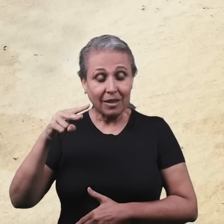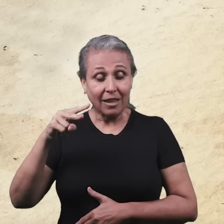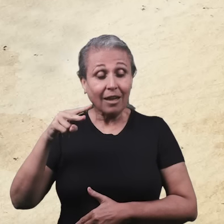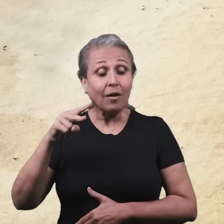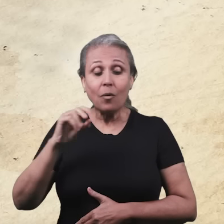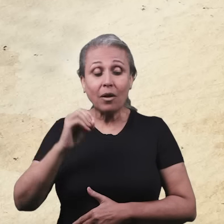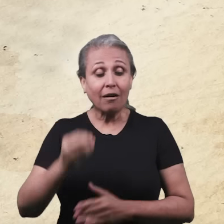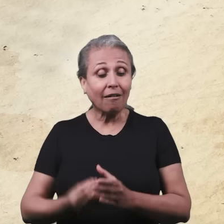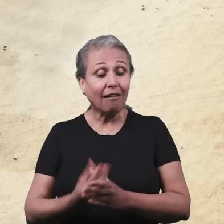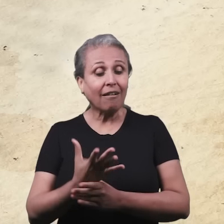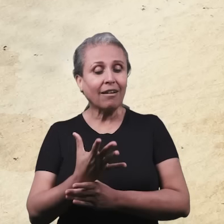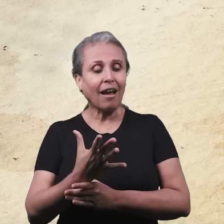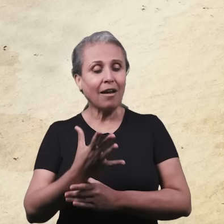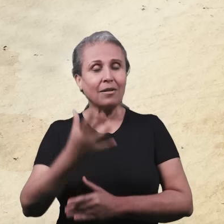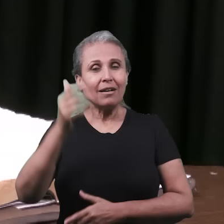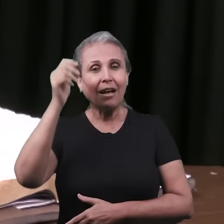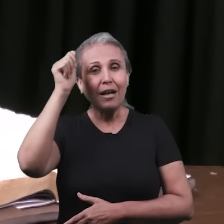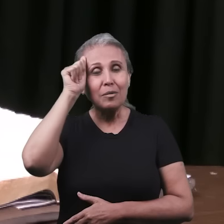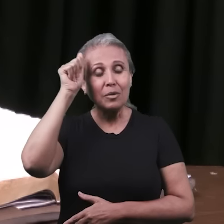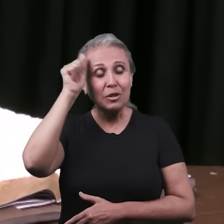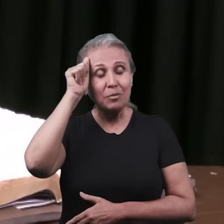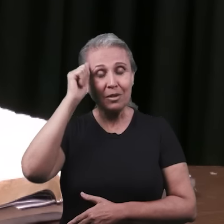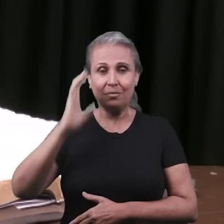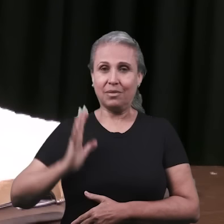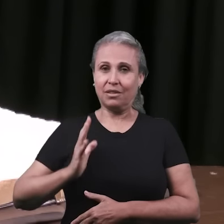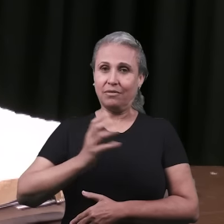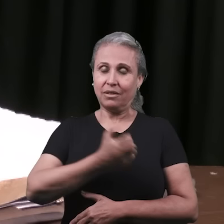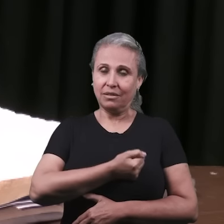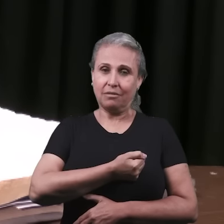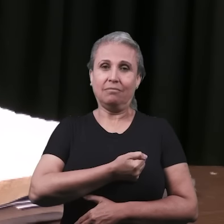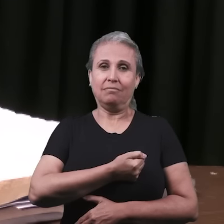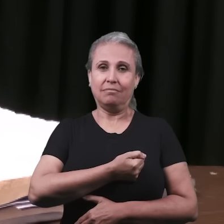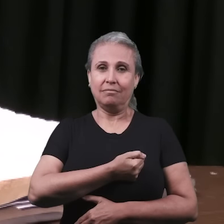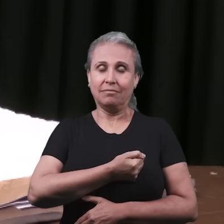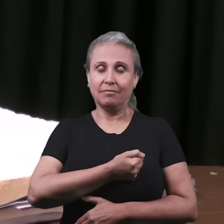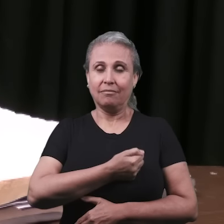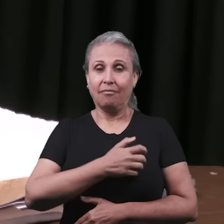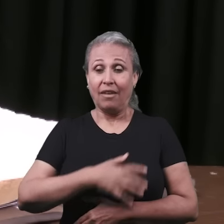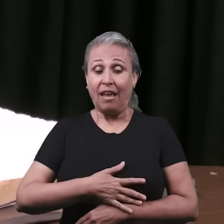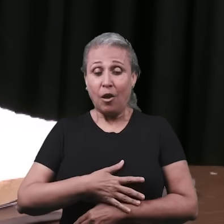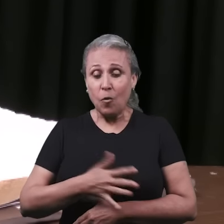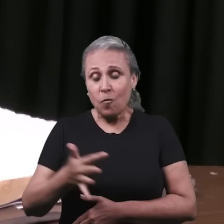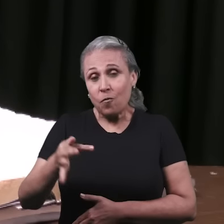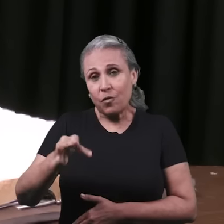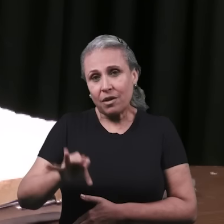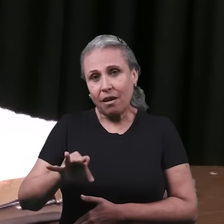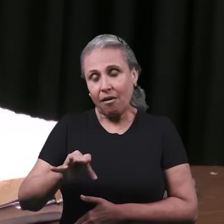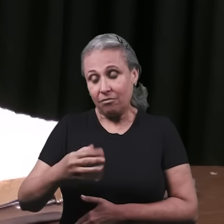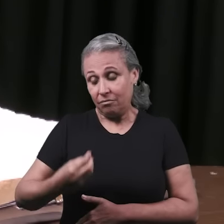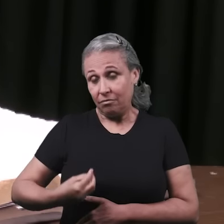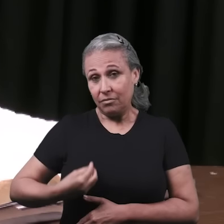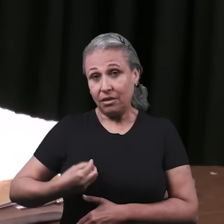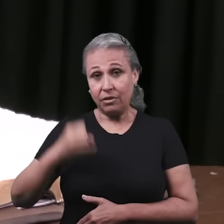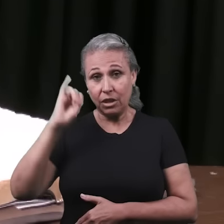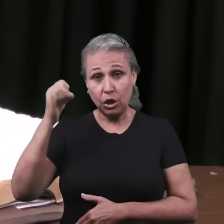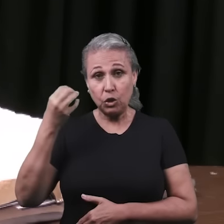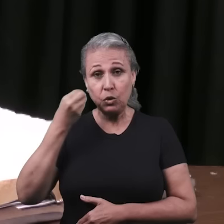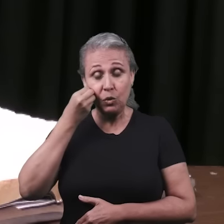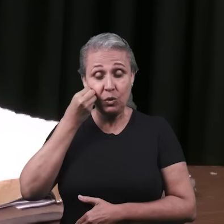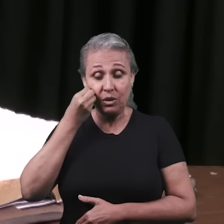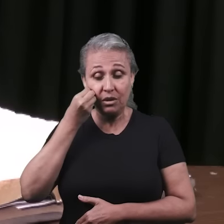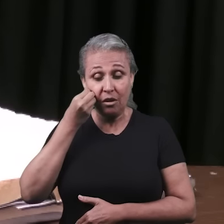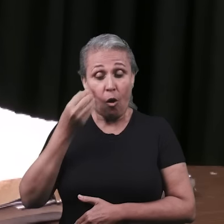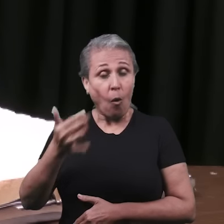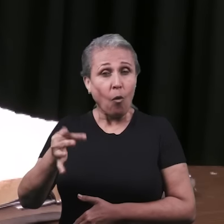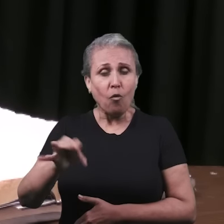produz morte. E nós vemos até o final da vida de Judas, né? O seu fim não